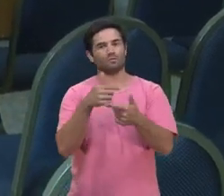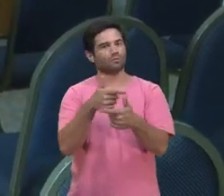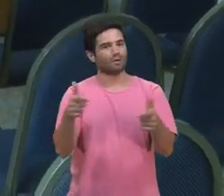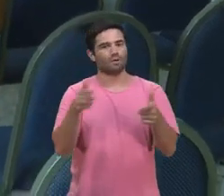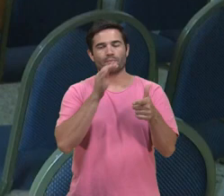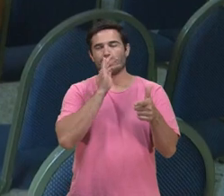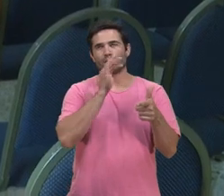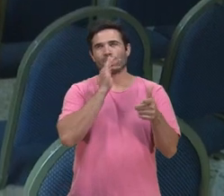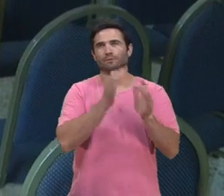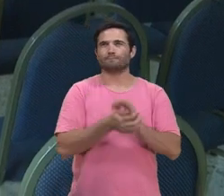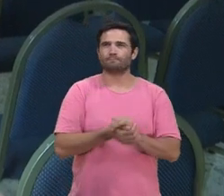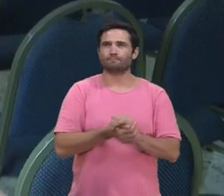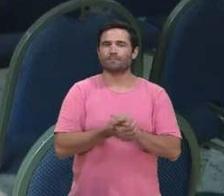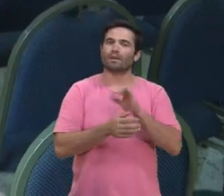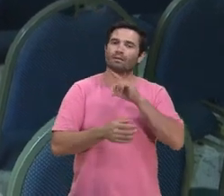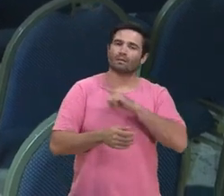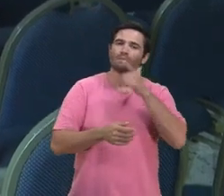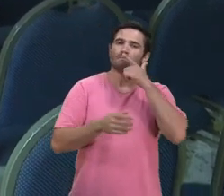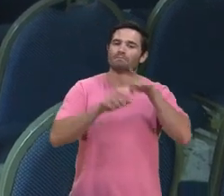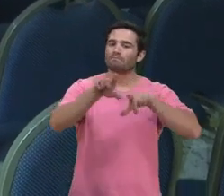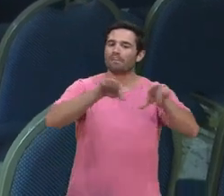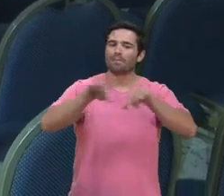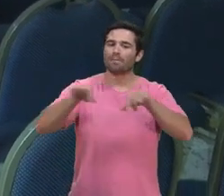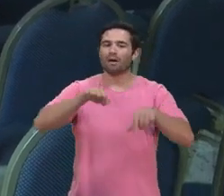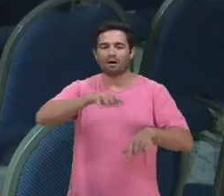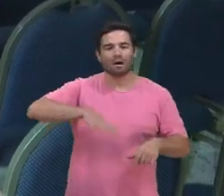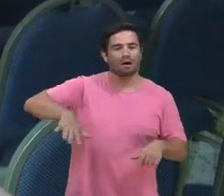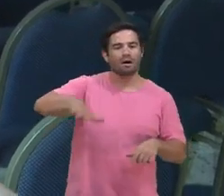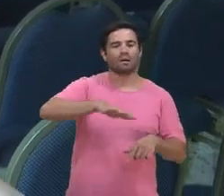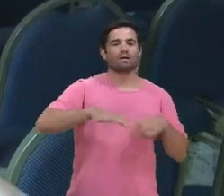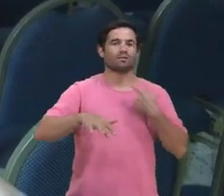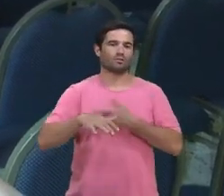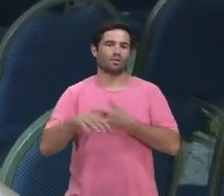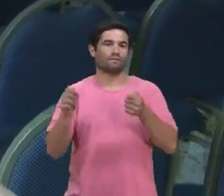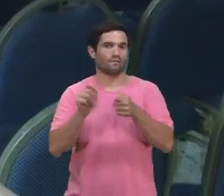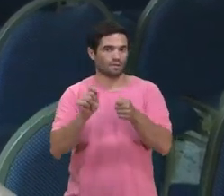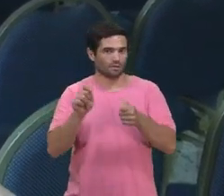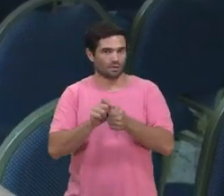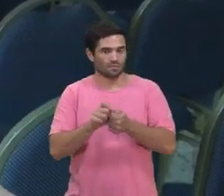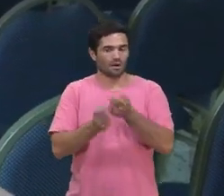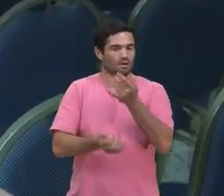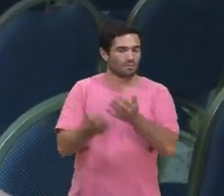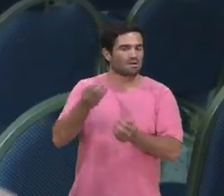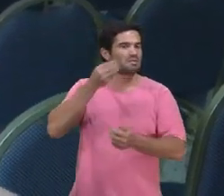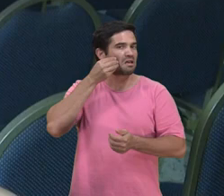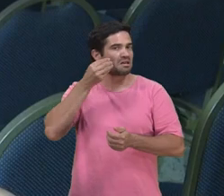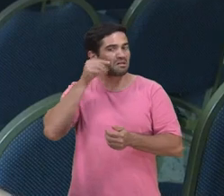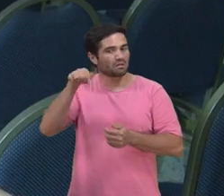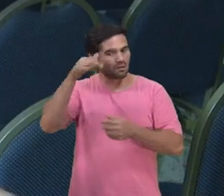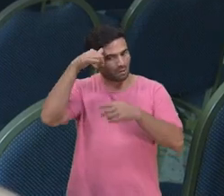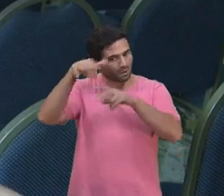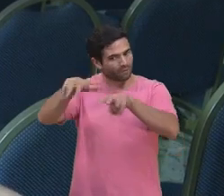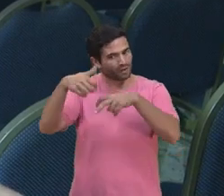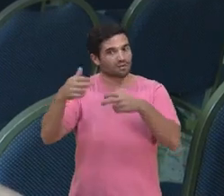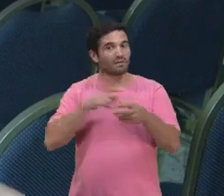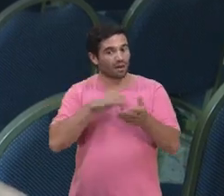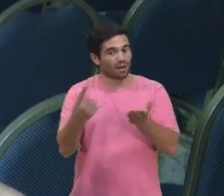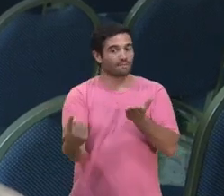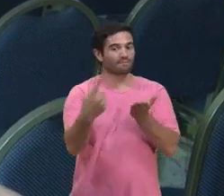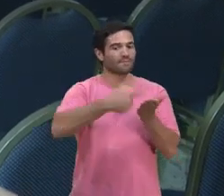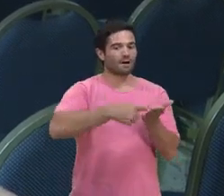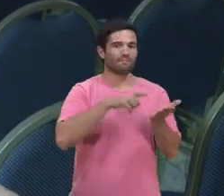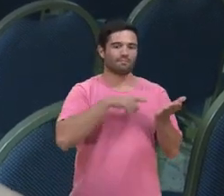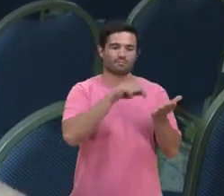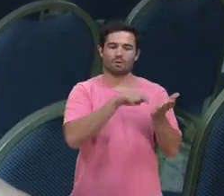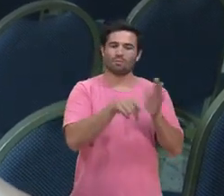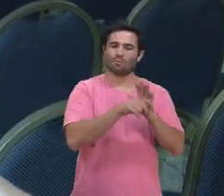não tem. Então, por exemplo, na escolha das áreas que a gente fez a queima piloto teste na fazenda, que é parceira do projeto